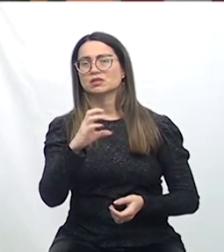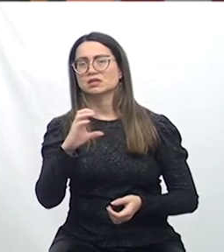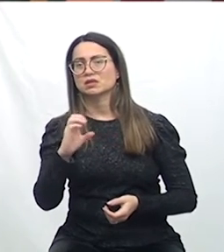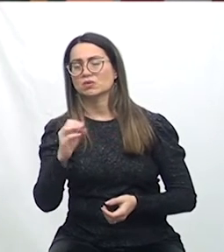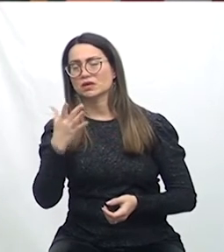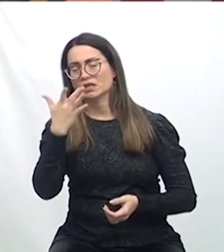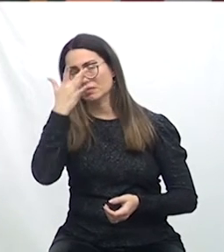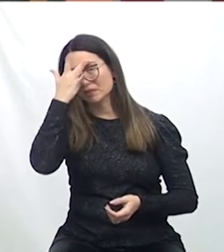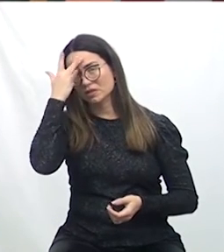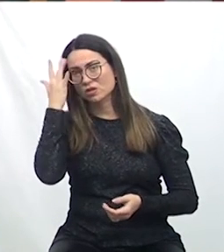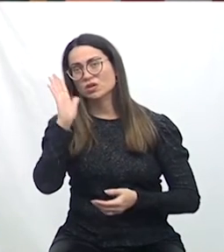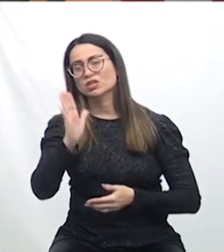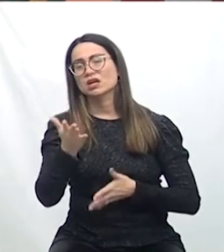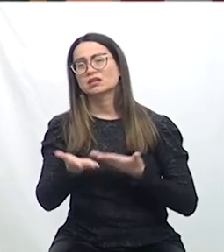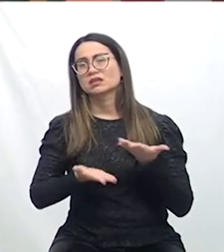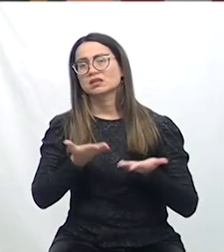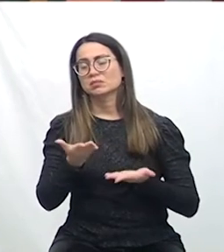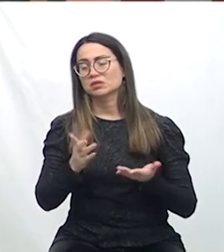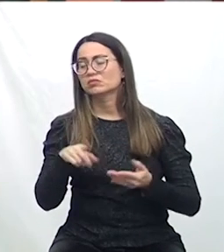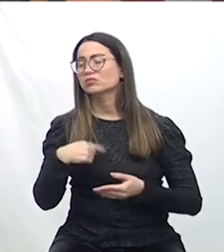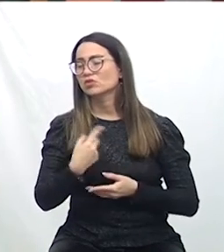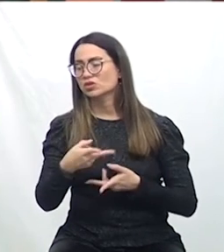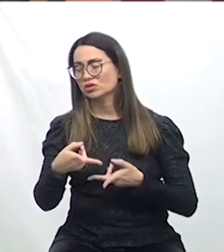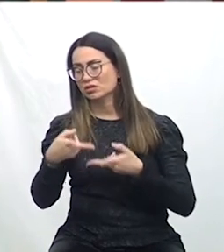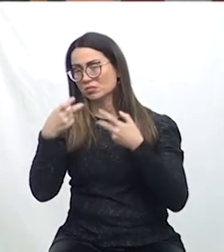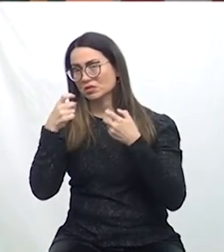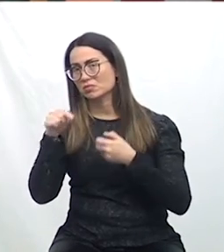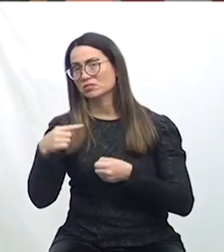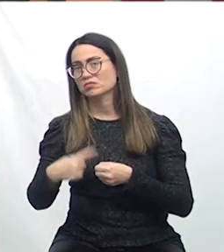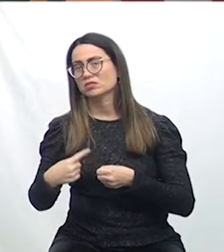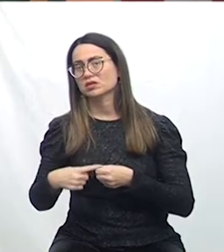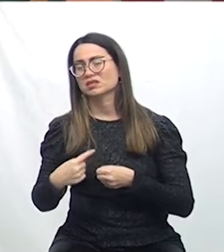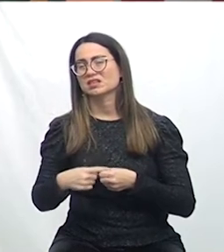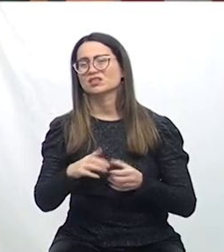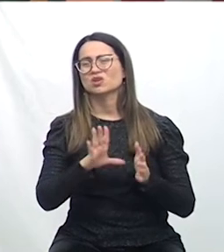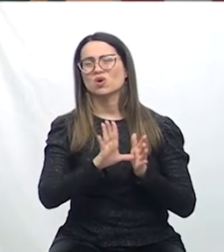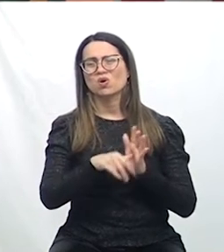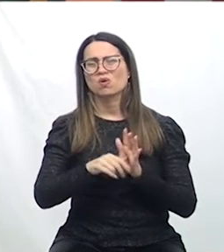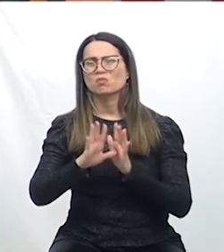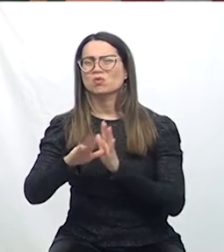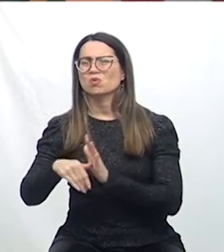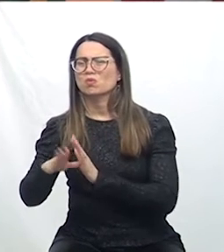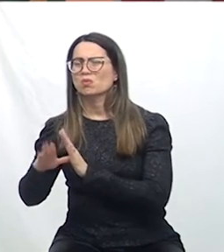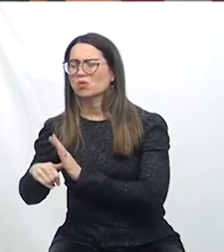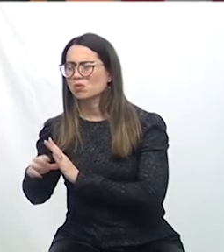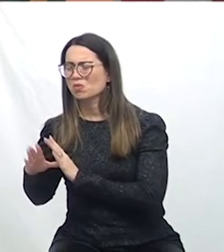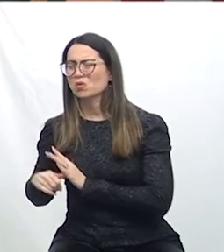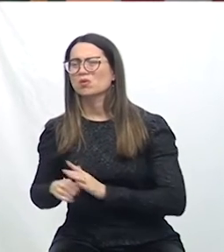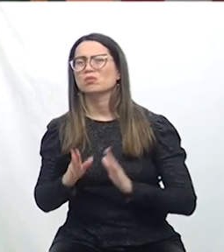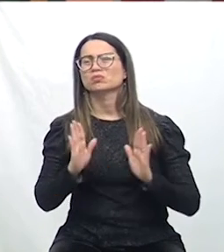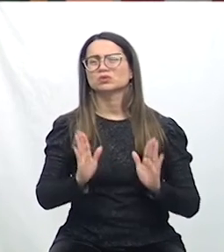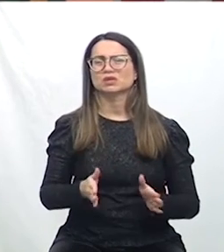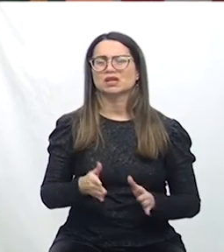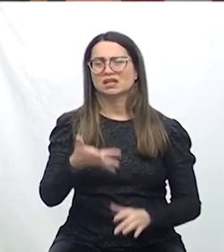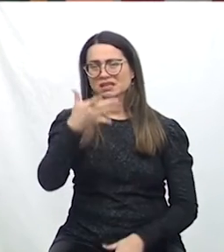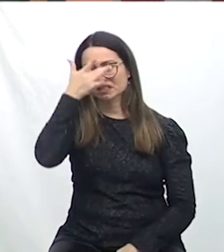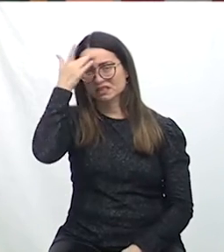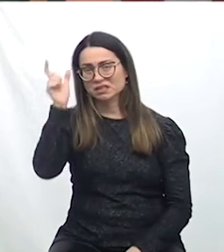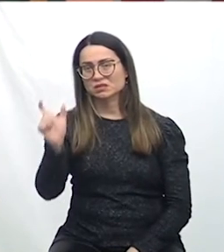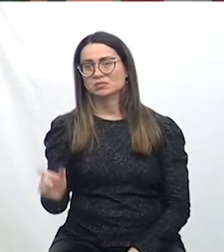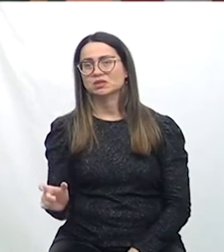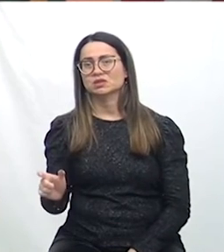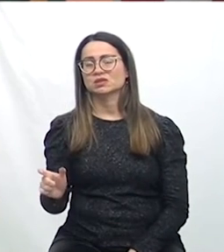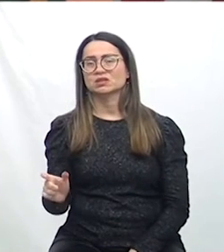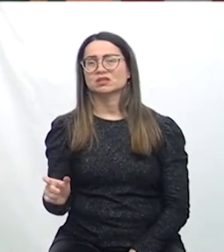né? Nós temos visto isso na cidade, né? O roubo constante, esses indivíduos,